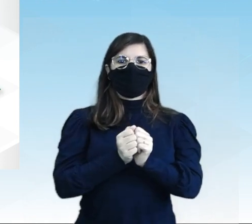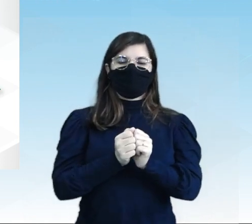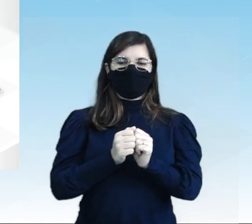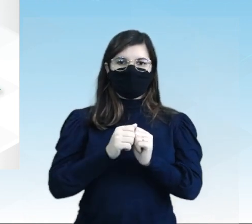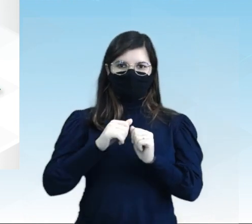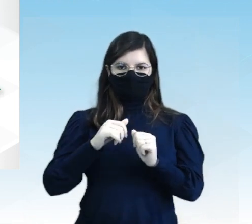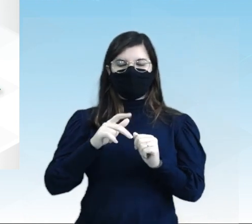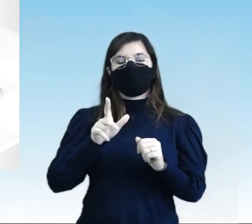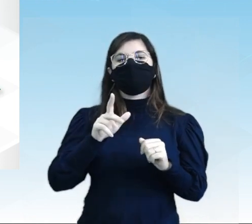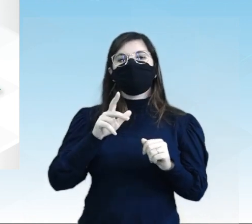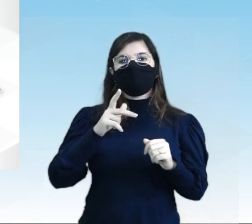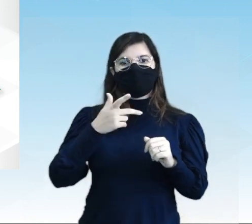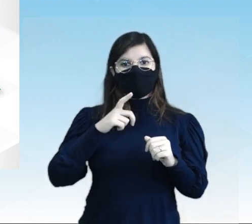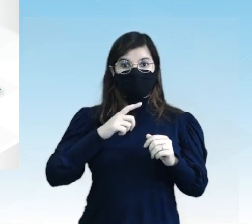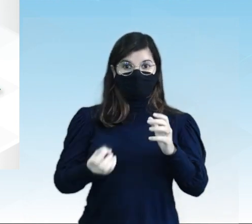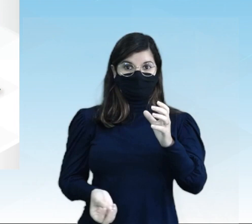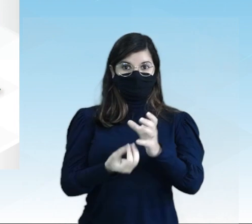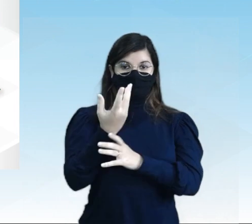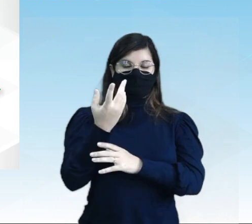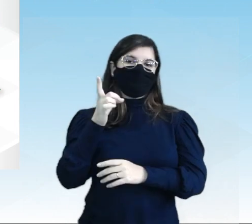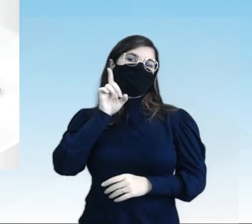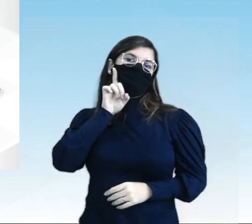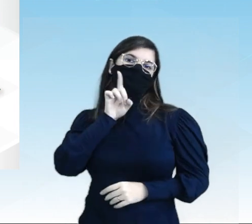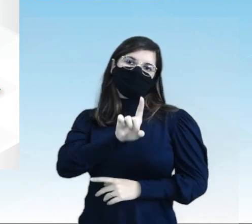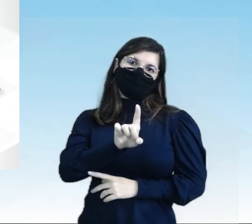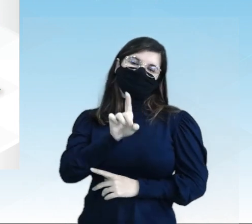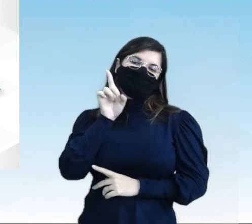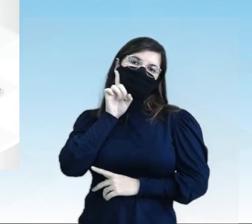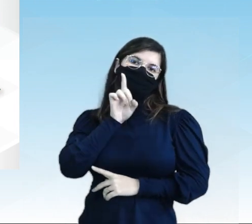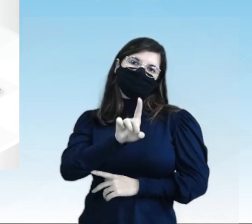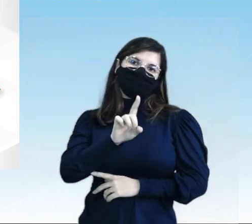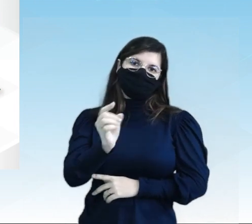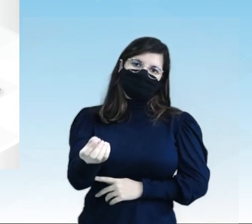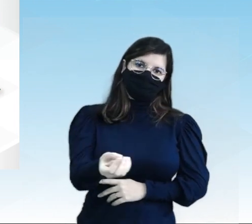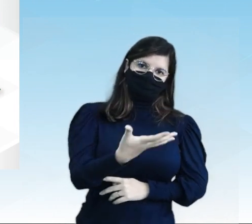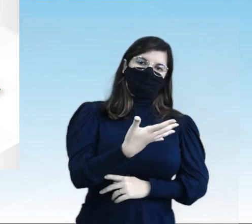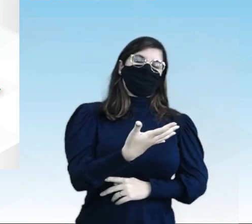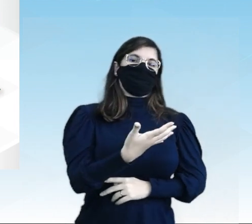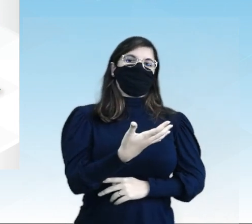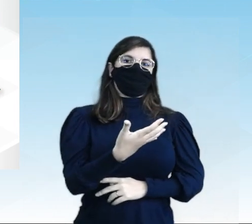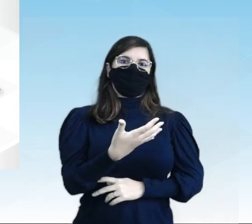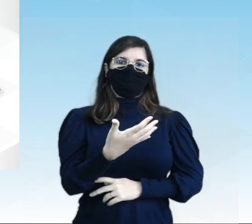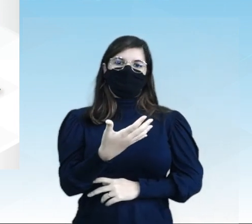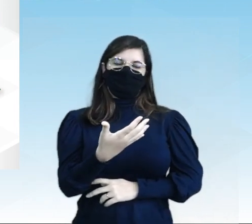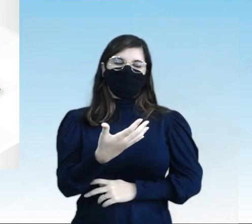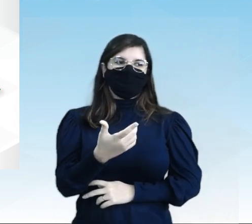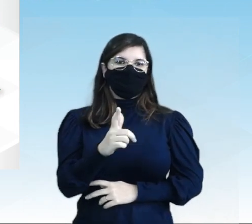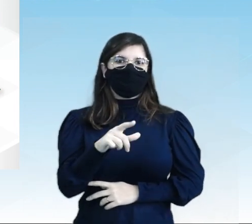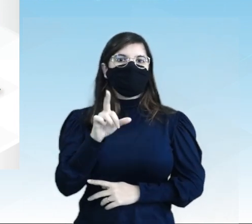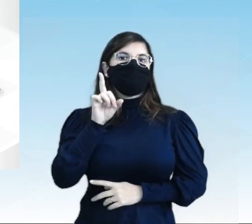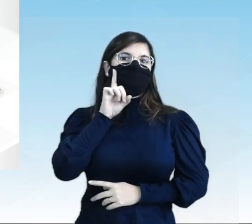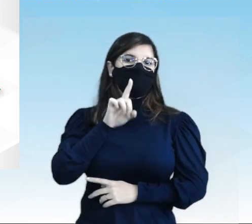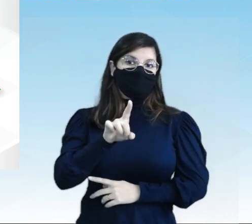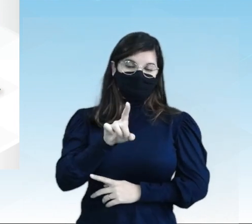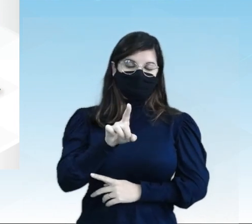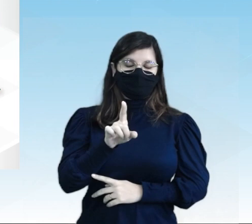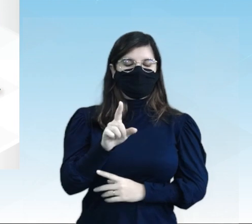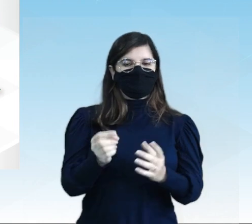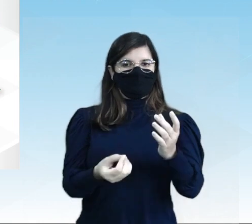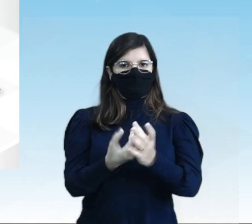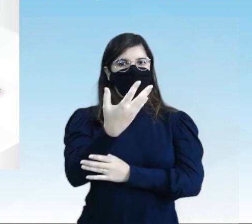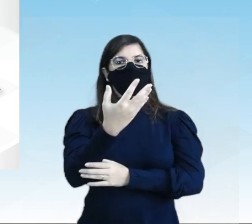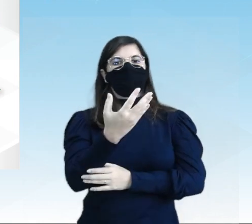Deus que vão fundar Nova York que ele chama de Nova Amsterdam lá nos Estados Unidos